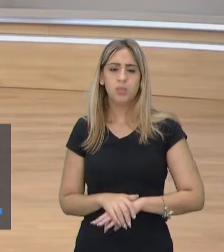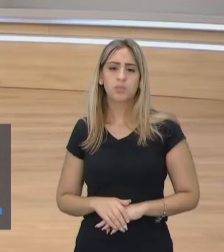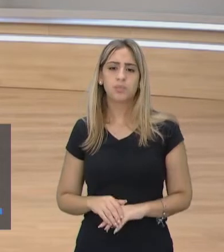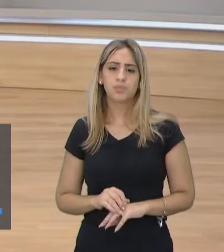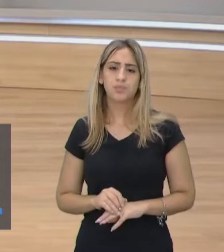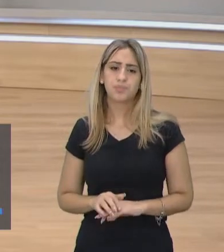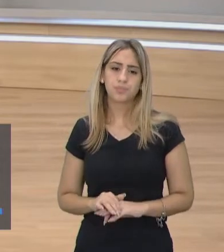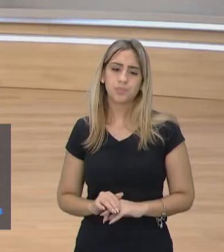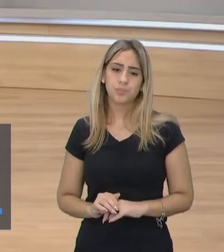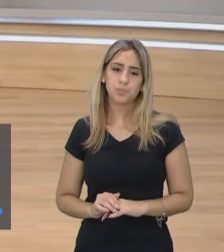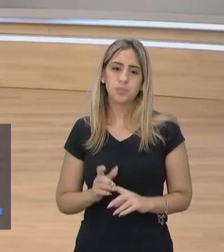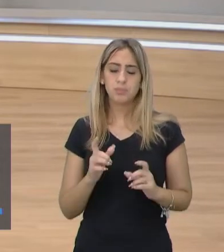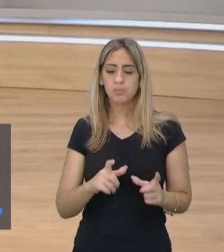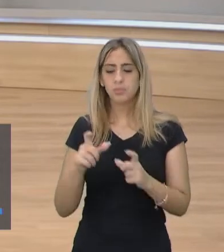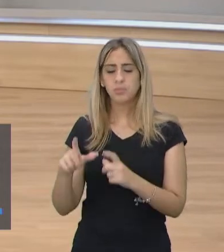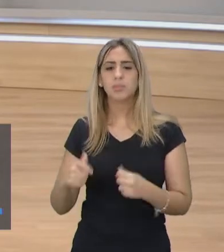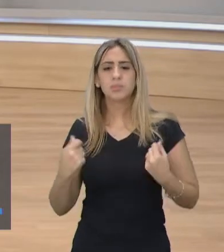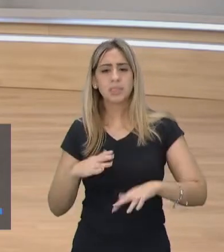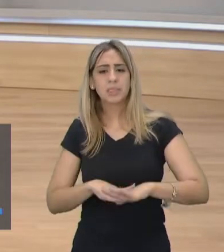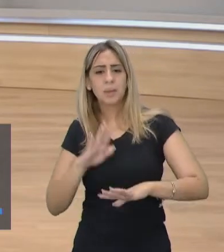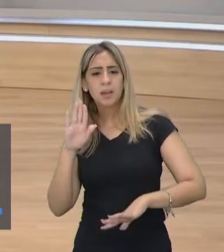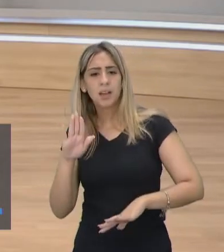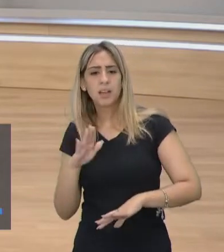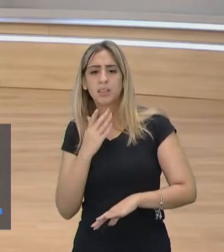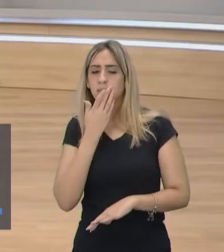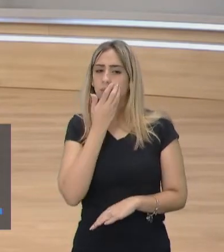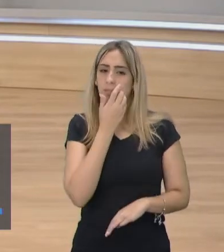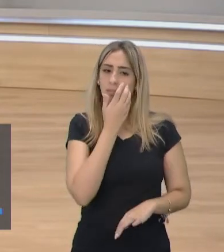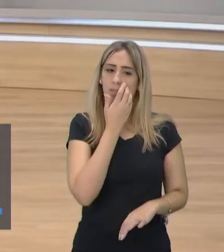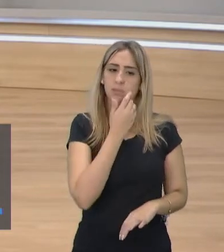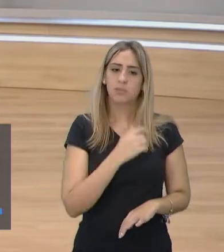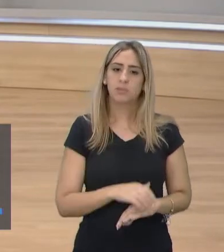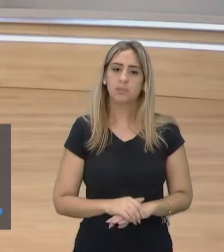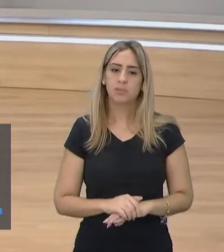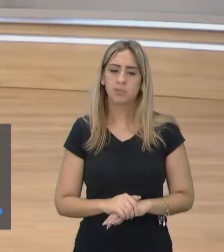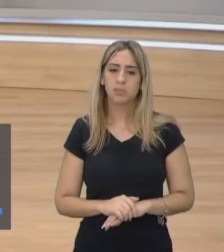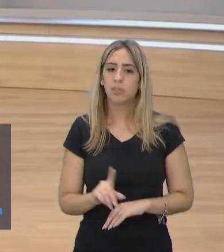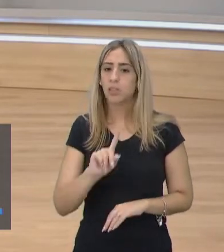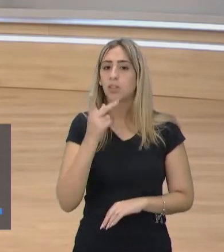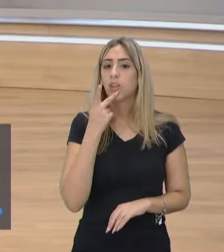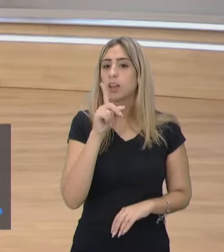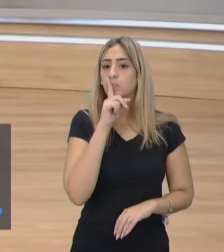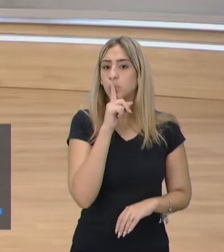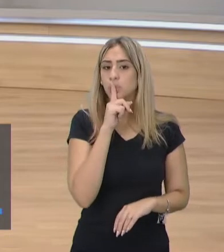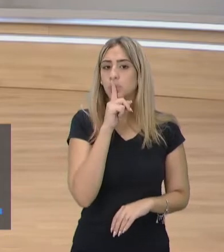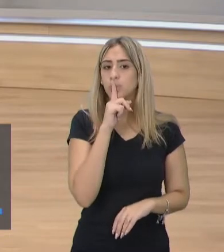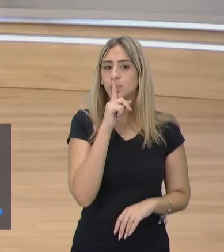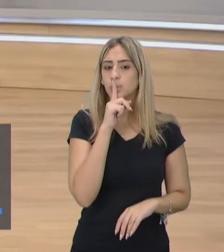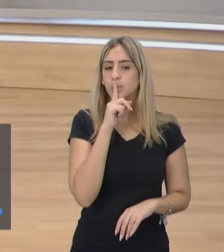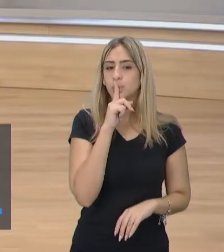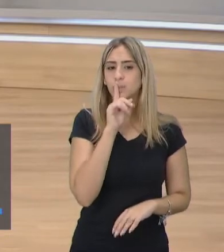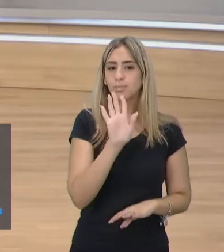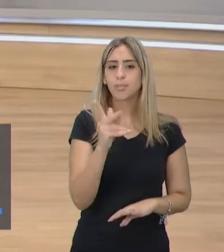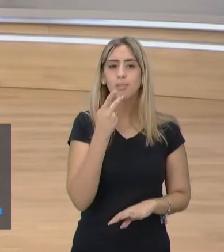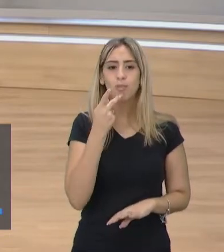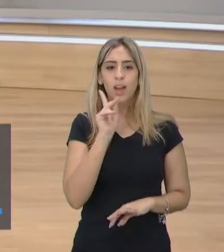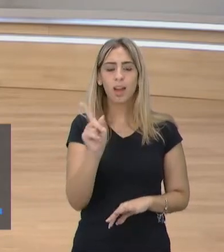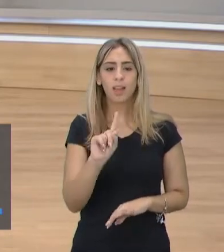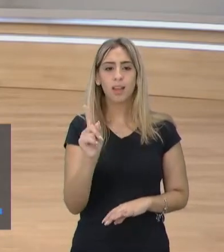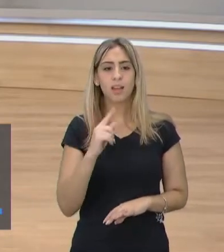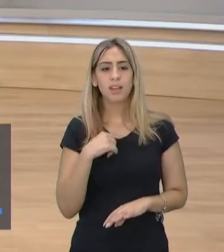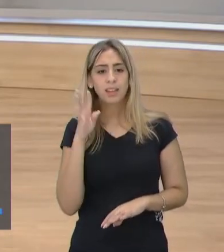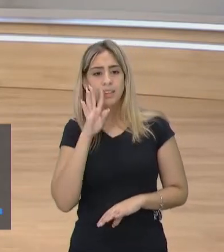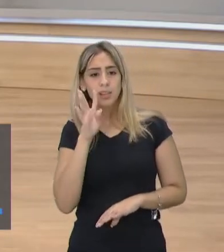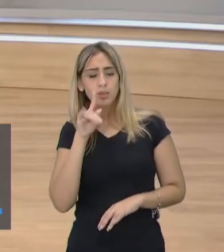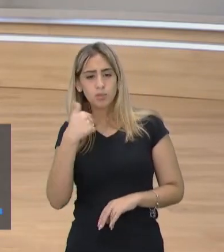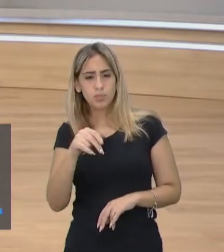em locais em que se precisa mais. As pessoas... Não posso falar? Não fala isso agora. Ah, então tá. Não, mas foi legal você ter falado, porque isso quer dizer que